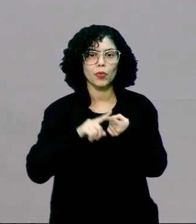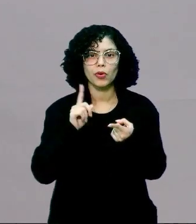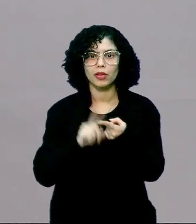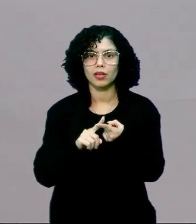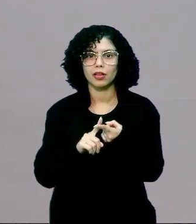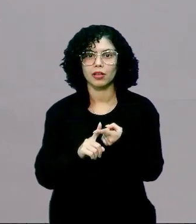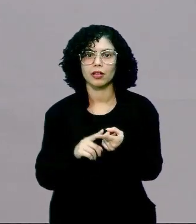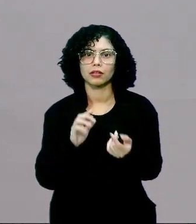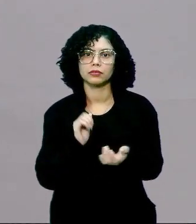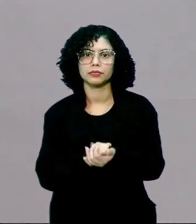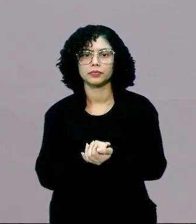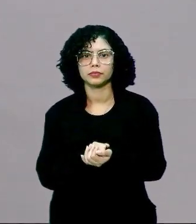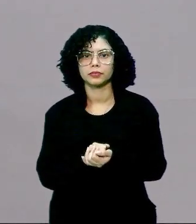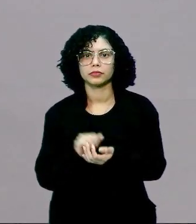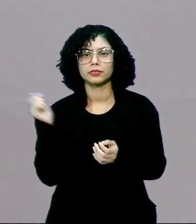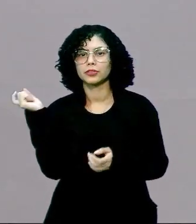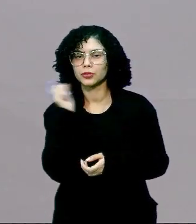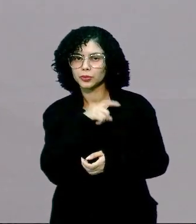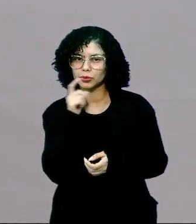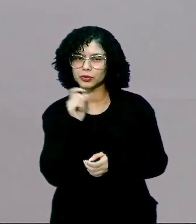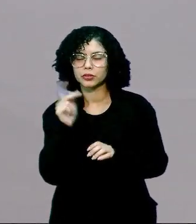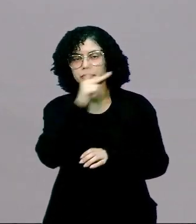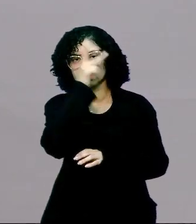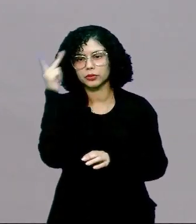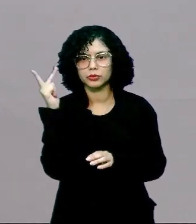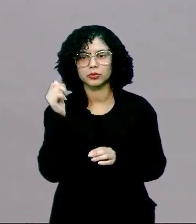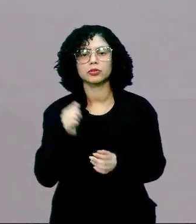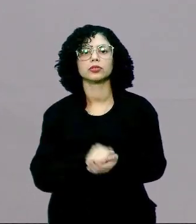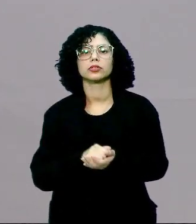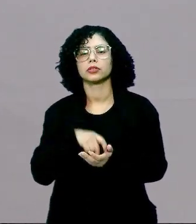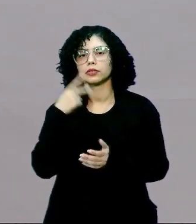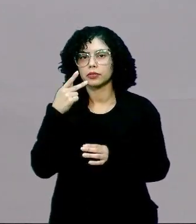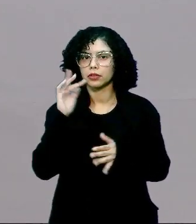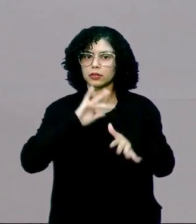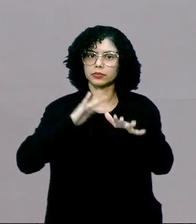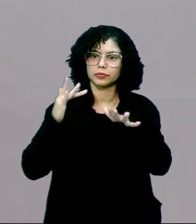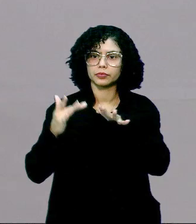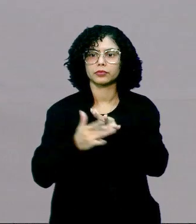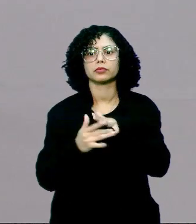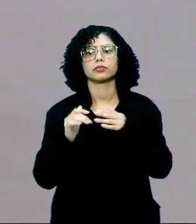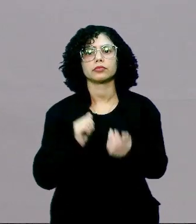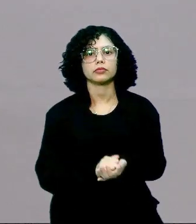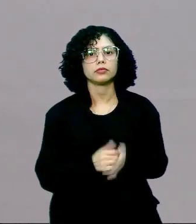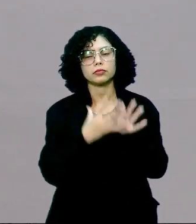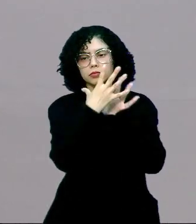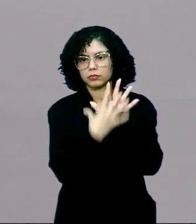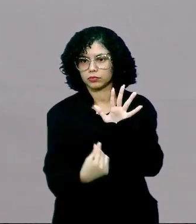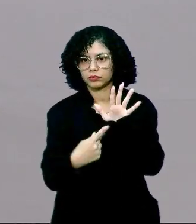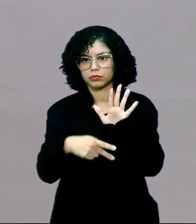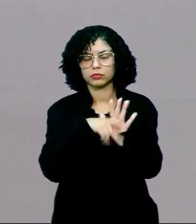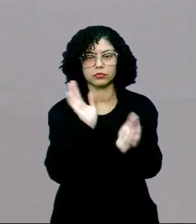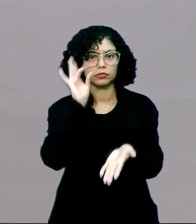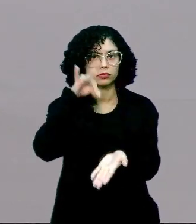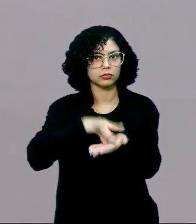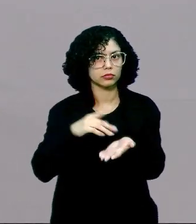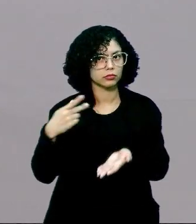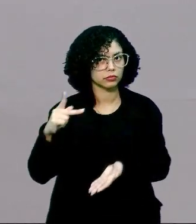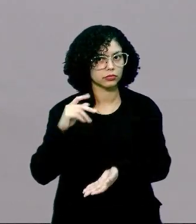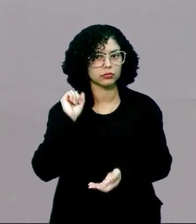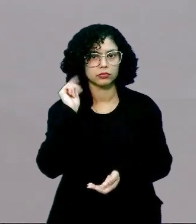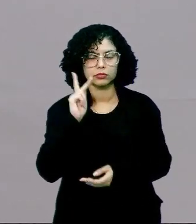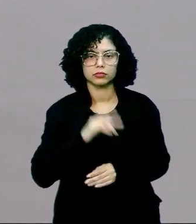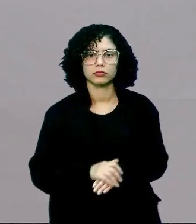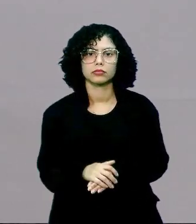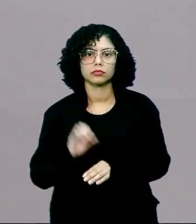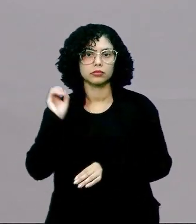conta das mentiras que as pessoas contam nas redes sociais que não refletem a realidade delas,